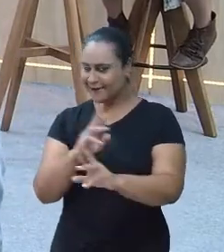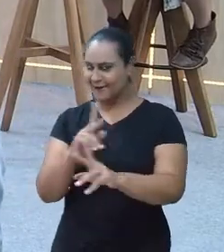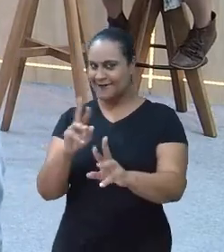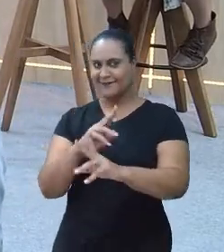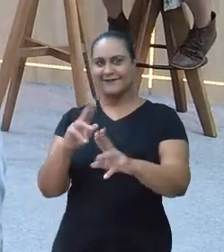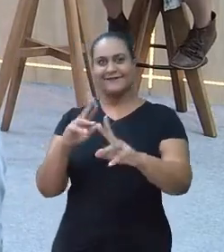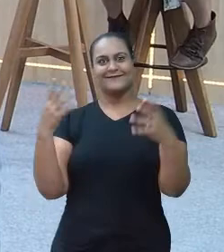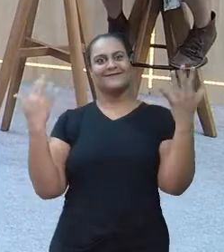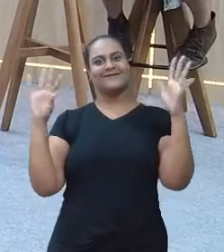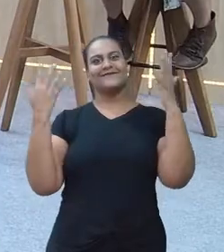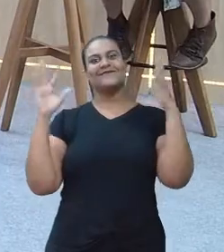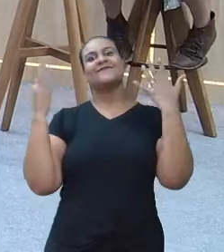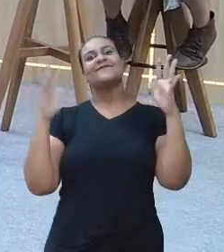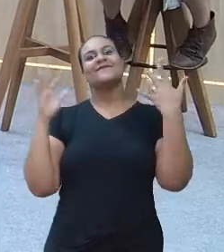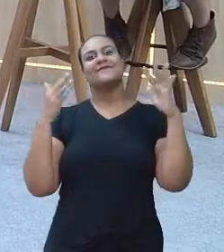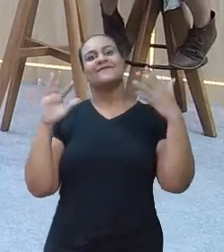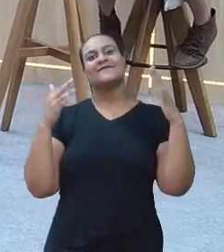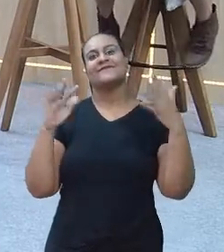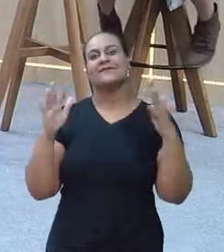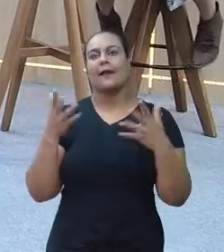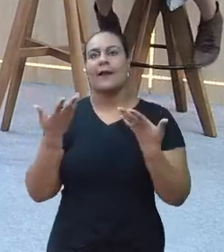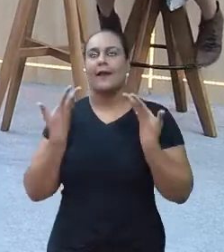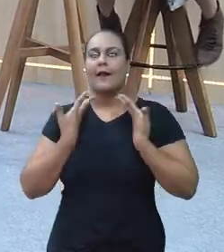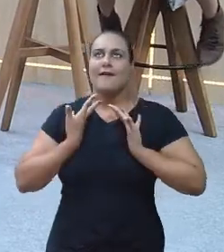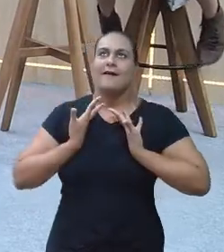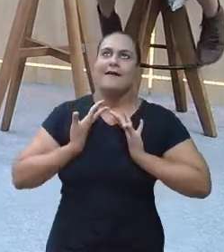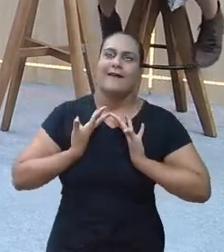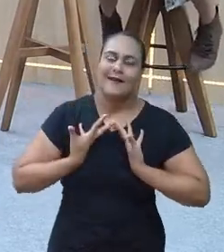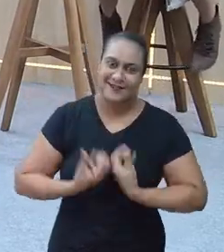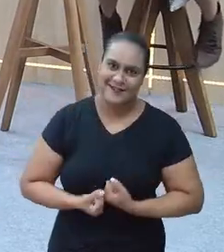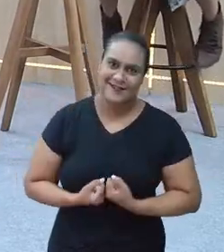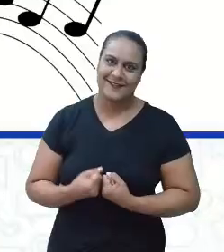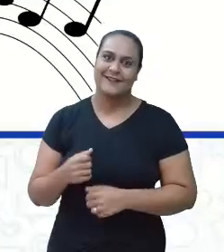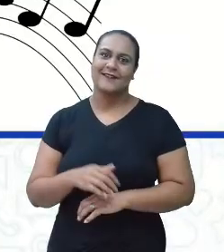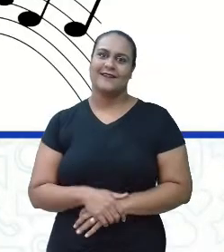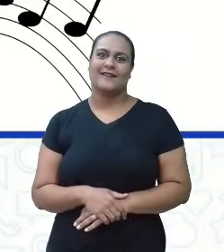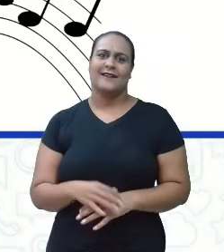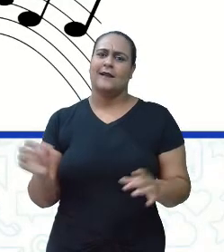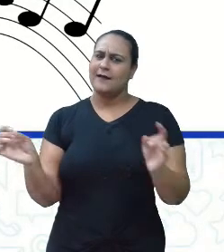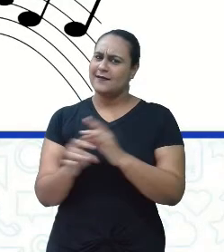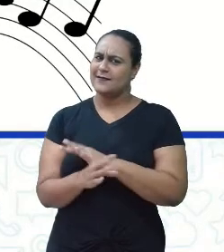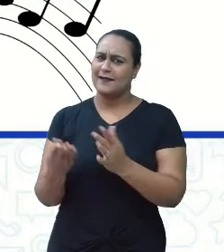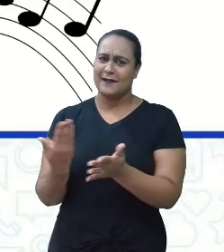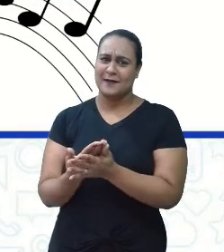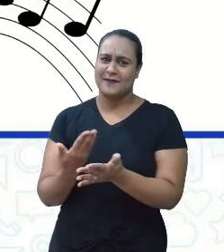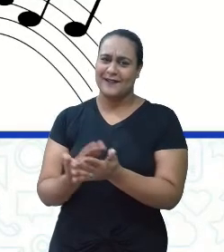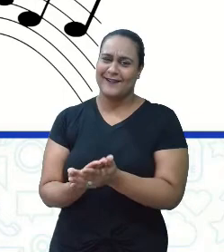Show, valeu! Vamos agora. Não encerramos a nossa aula, tá?